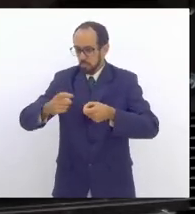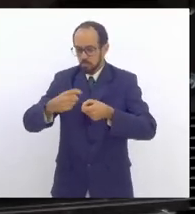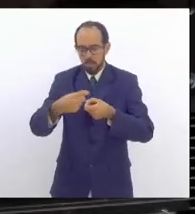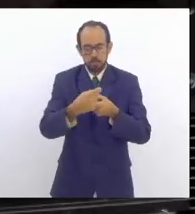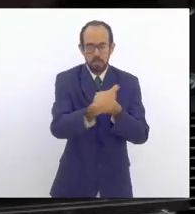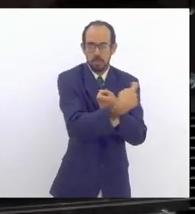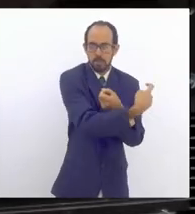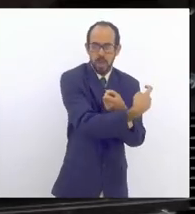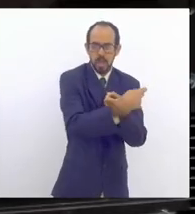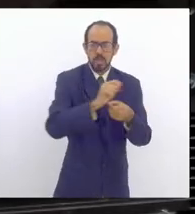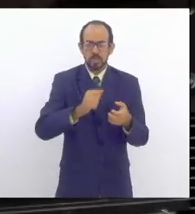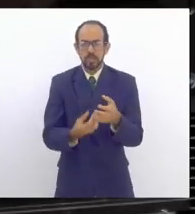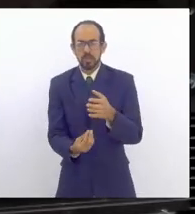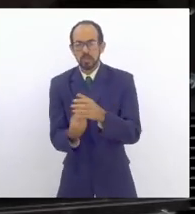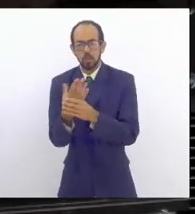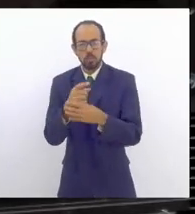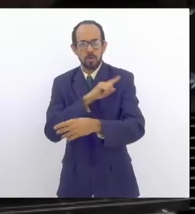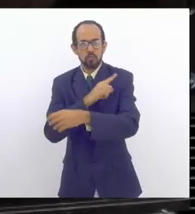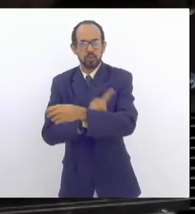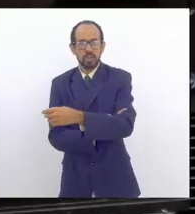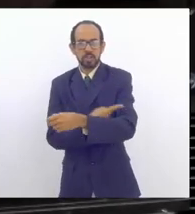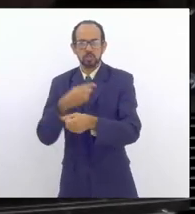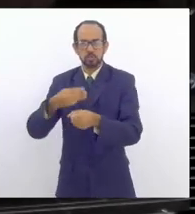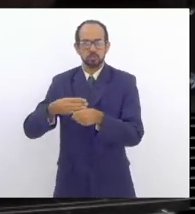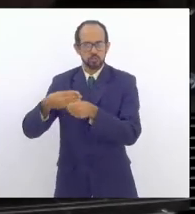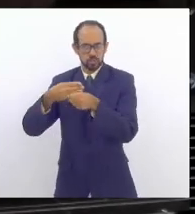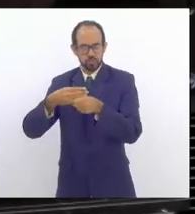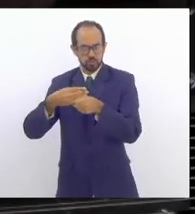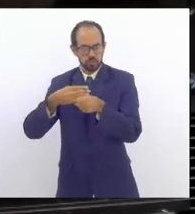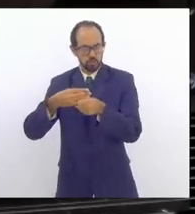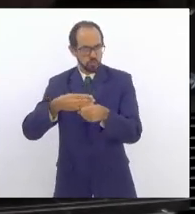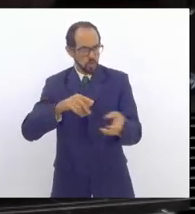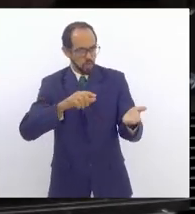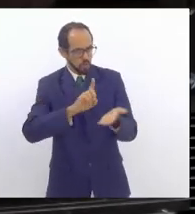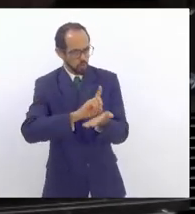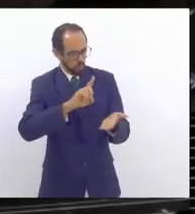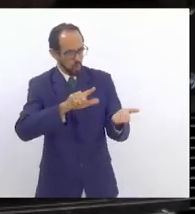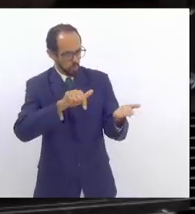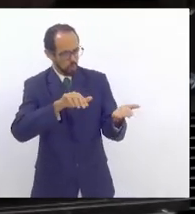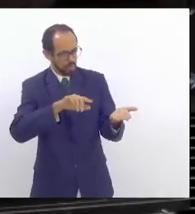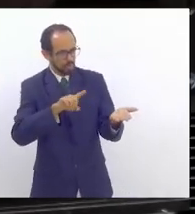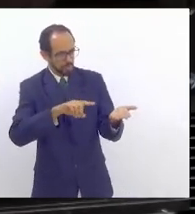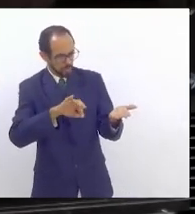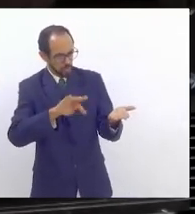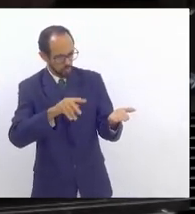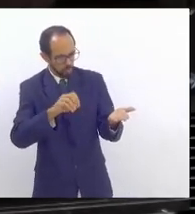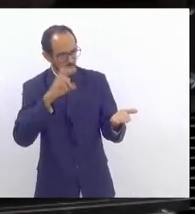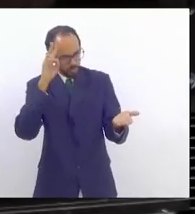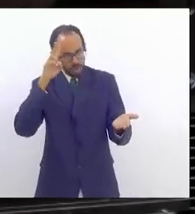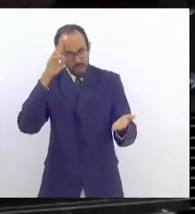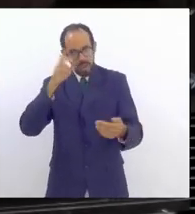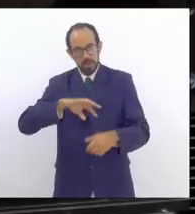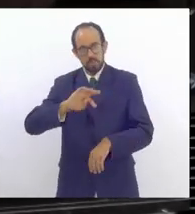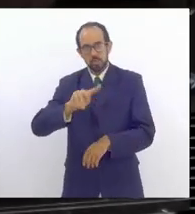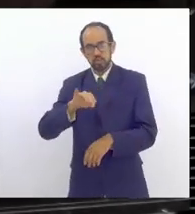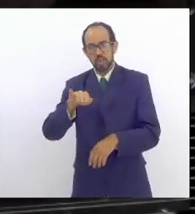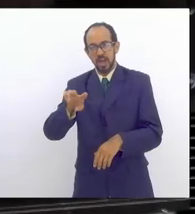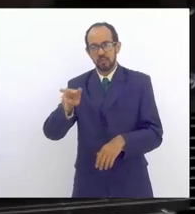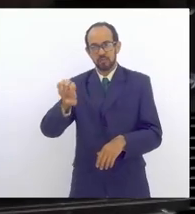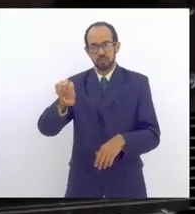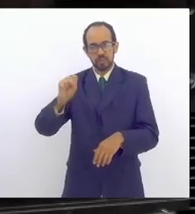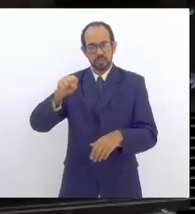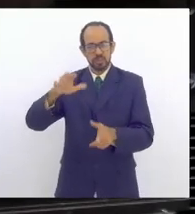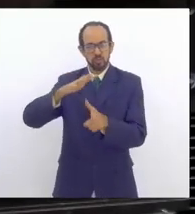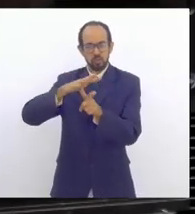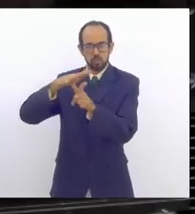que fortaleceu os municípios, doutor Luizinho. E aqui eu lembro do nosso saudoso doutor Chaves, que tantas vezes pilotou helicóptero para